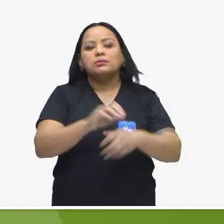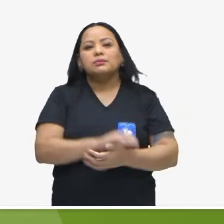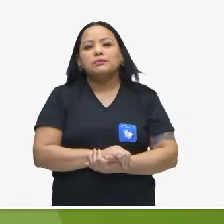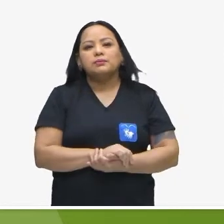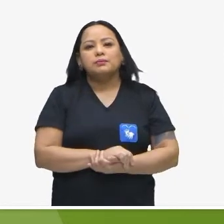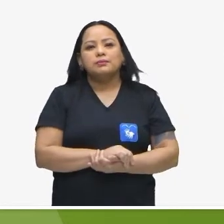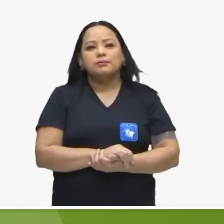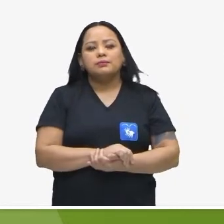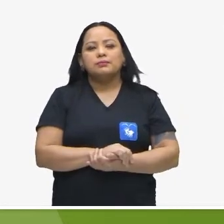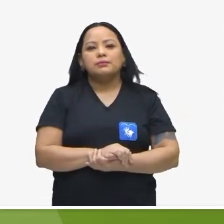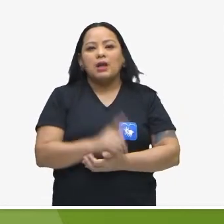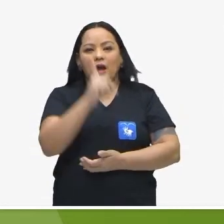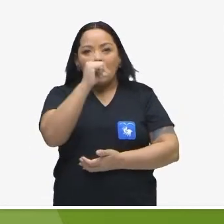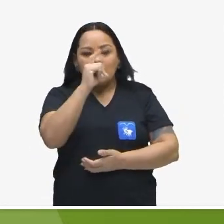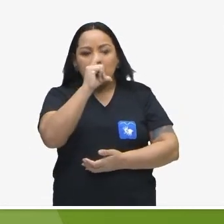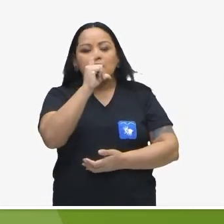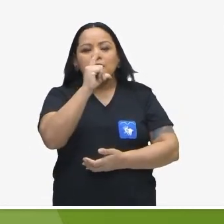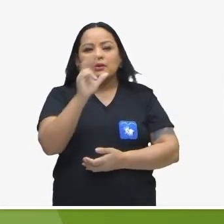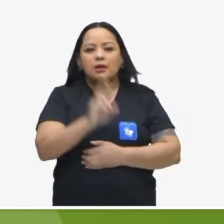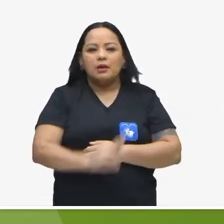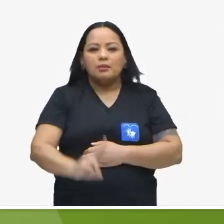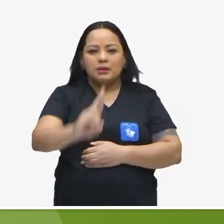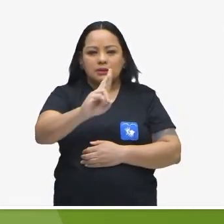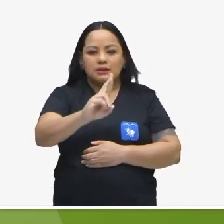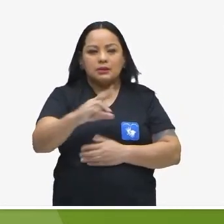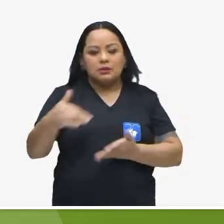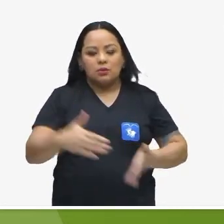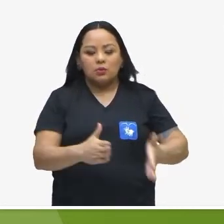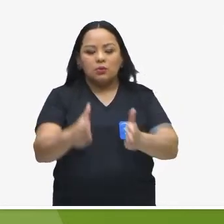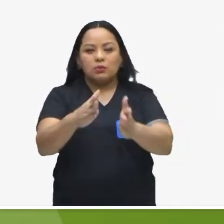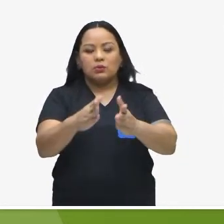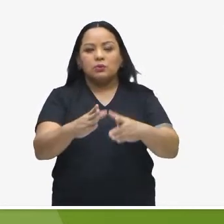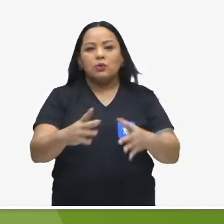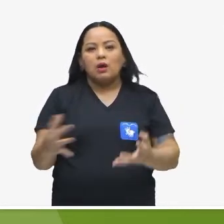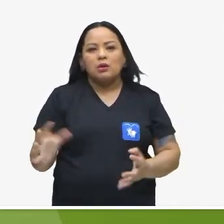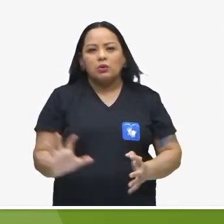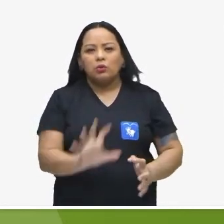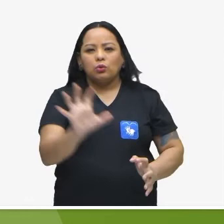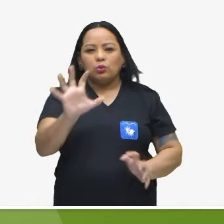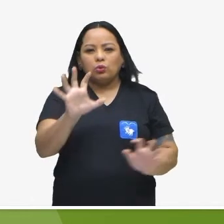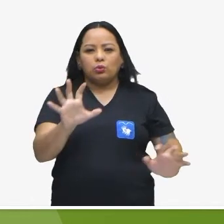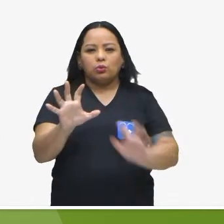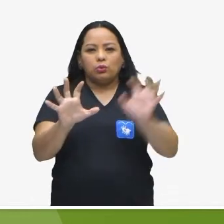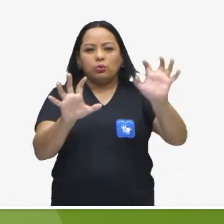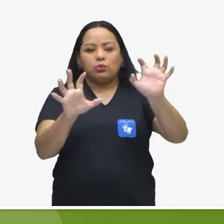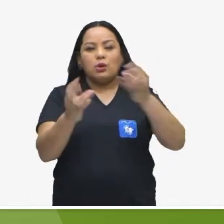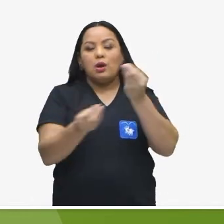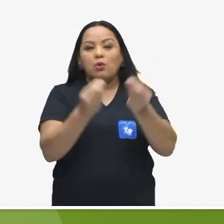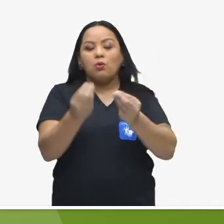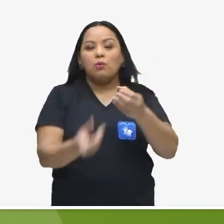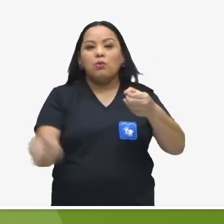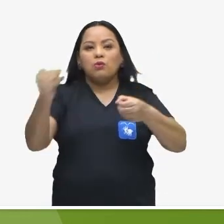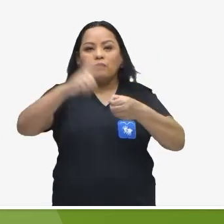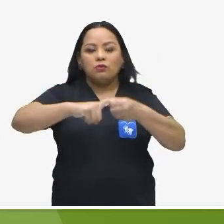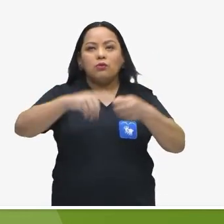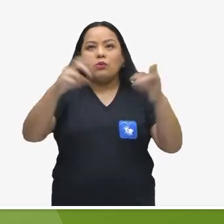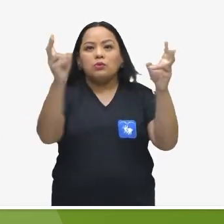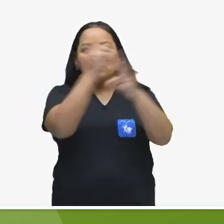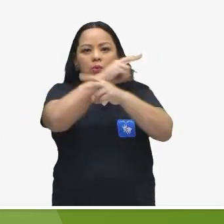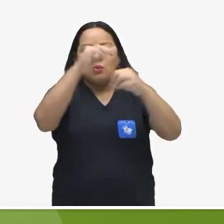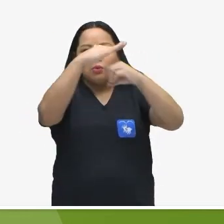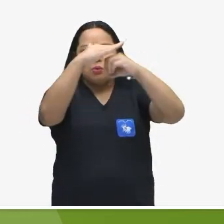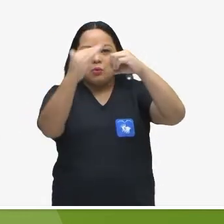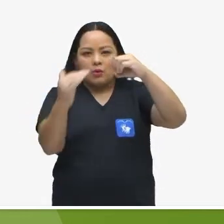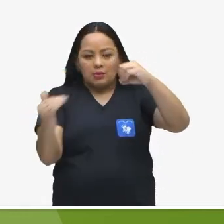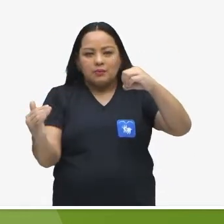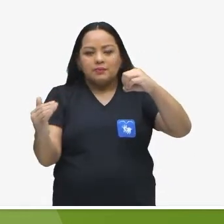do líquido, representado aí pelo rio, para vapor, e é a maneira como ela volta para o ar atmosférico. Então,